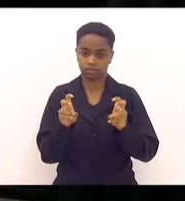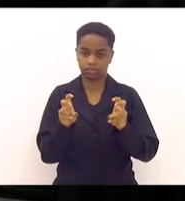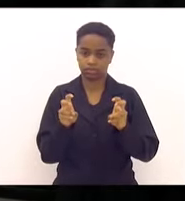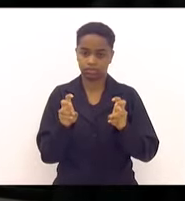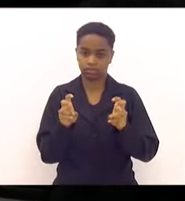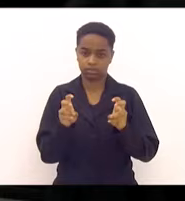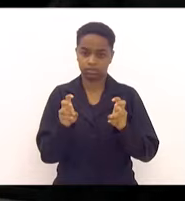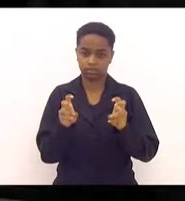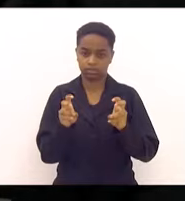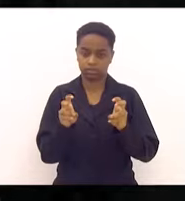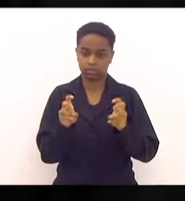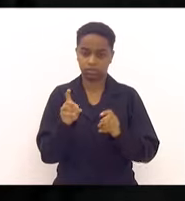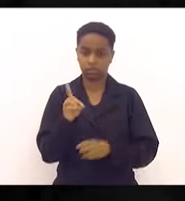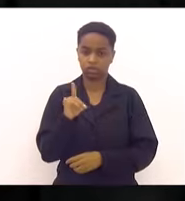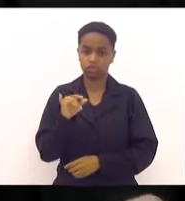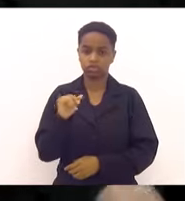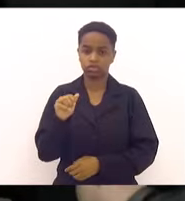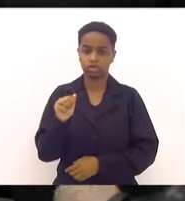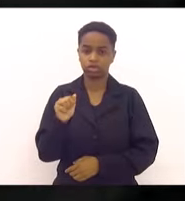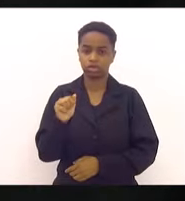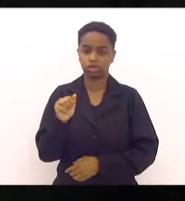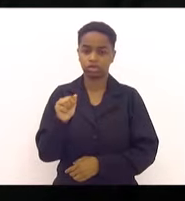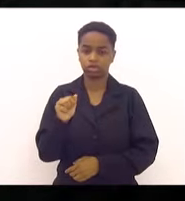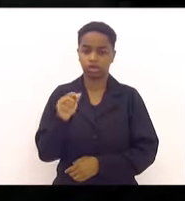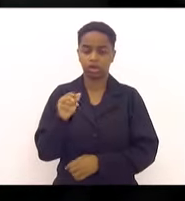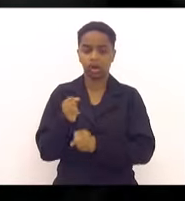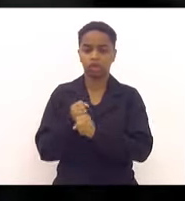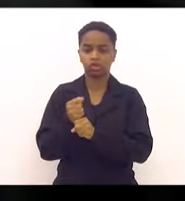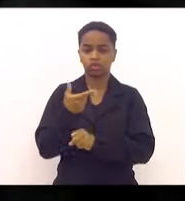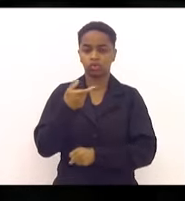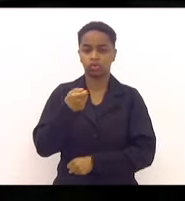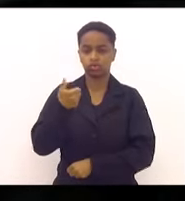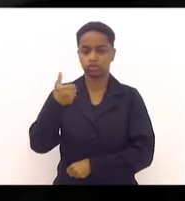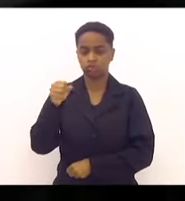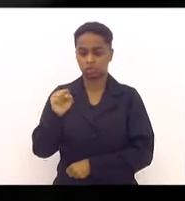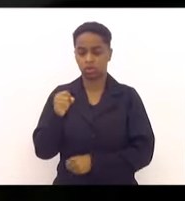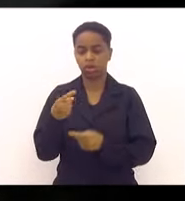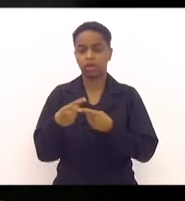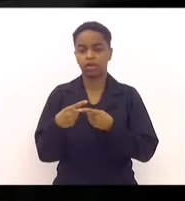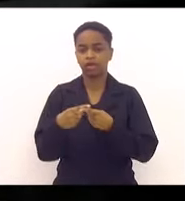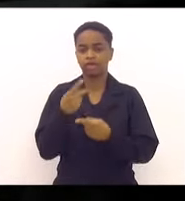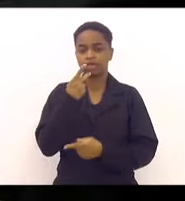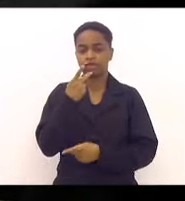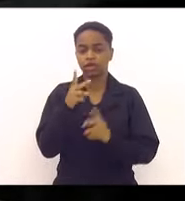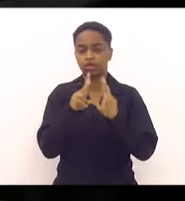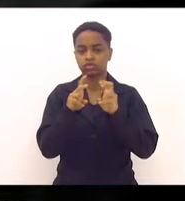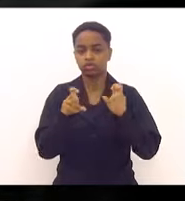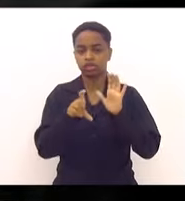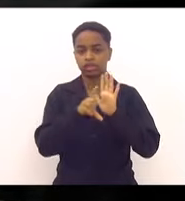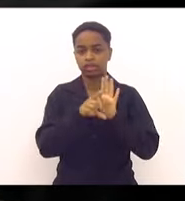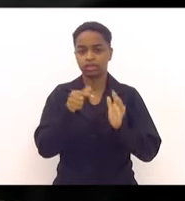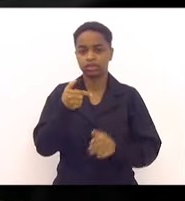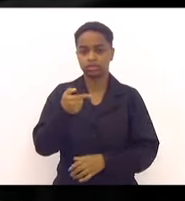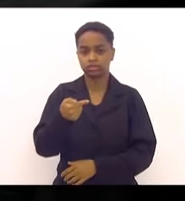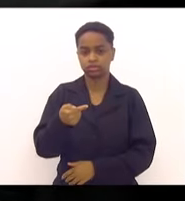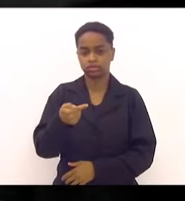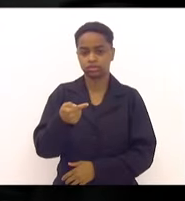na data de 2018, que fala sobre a Lei